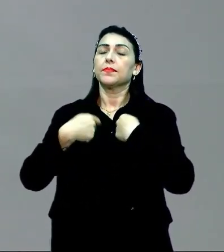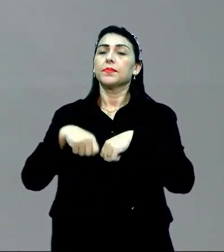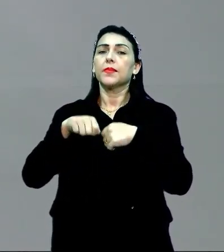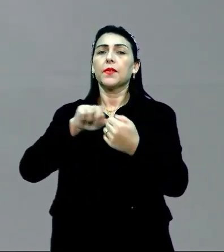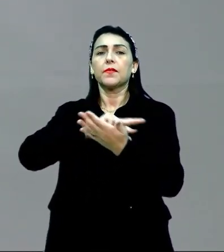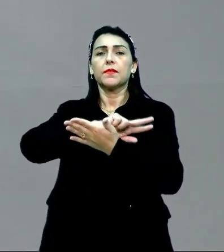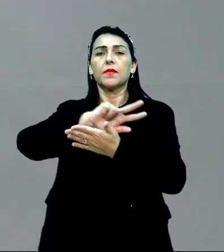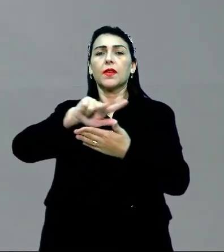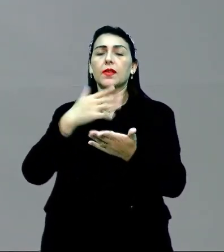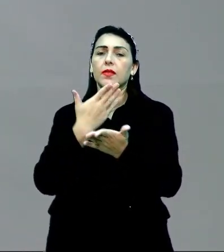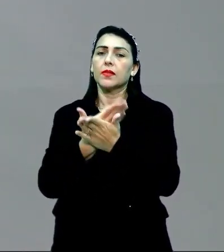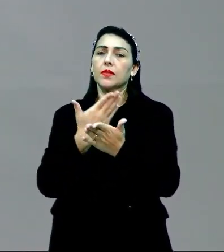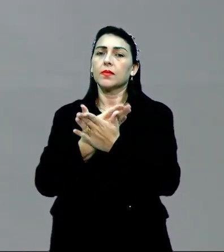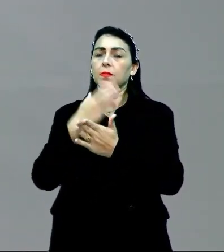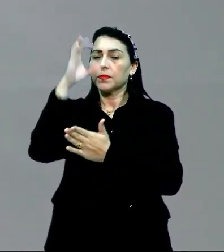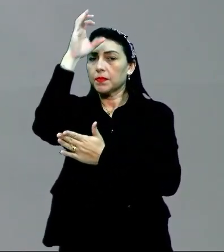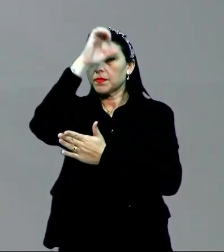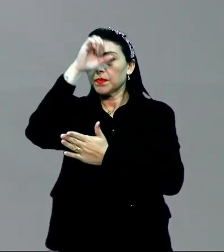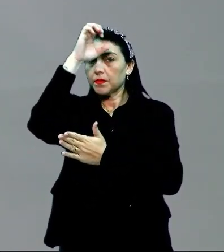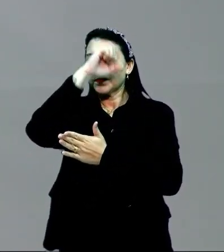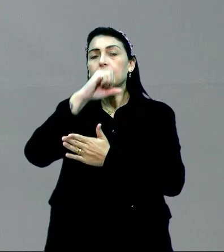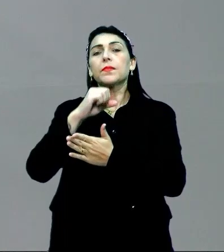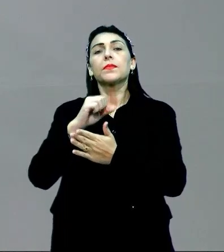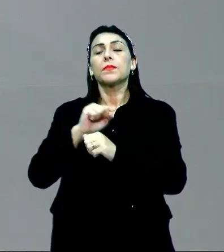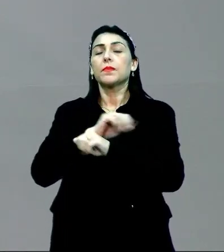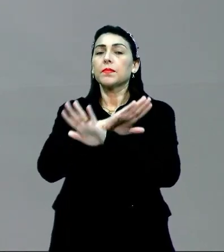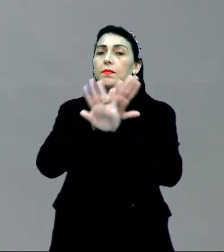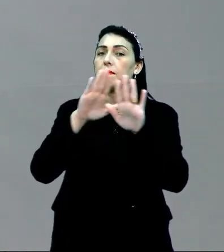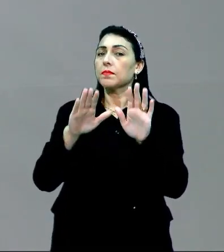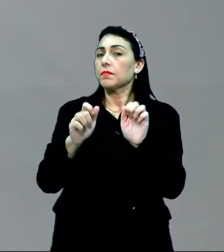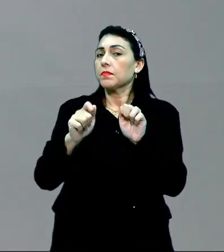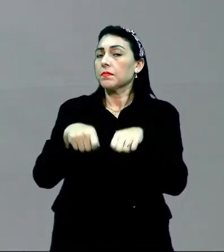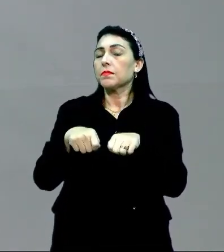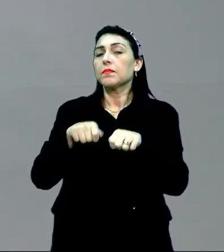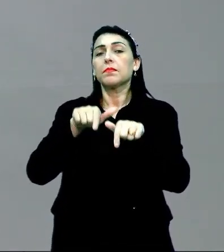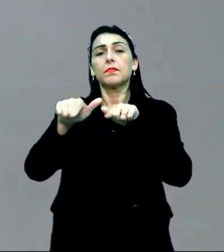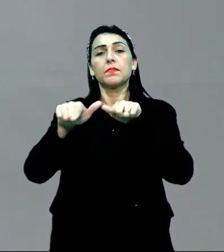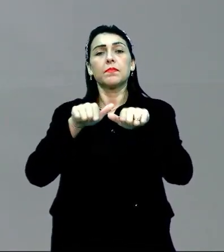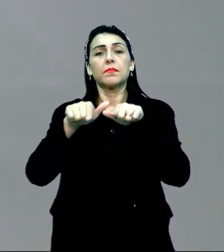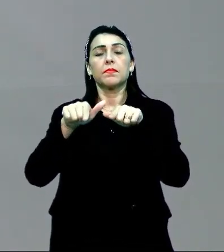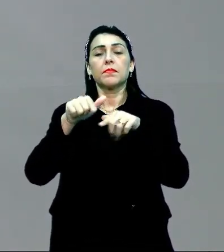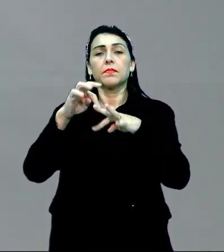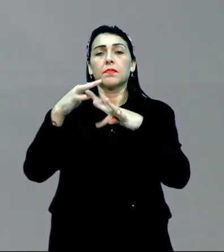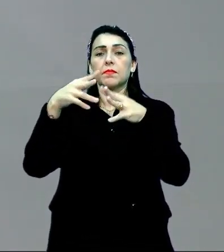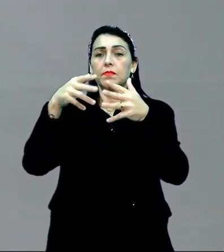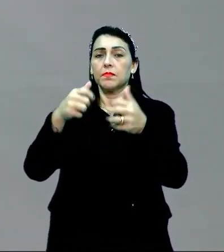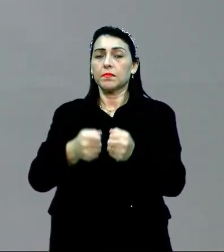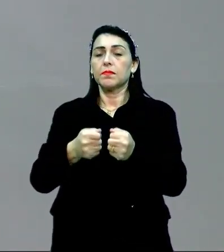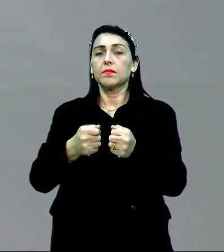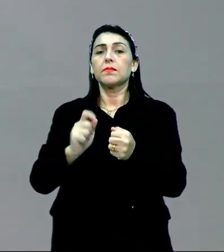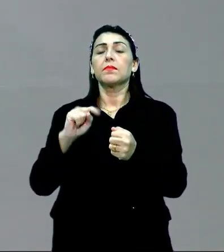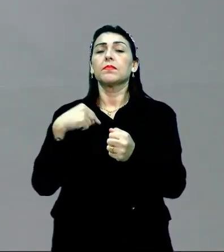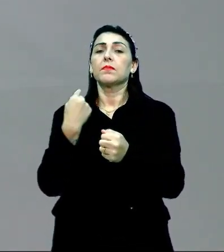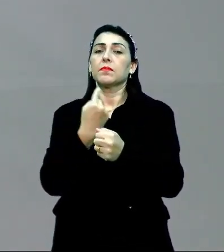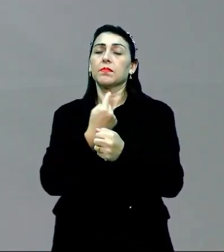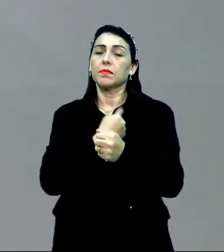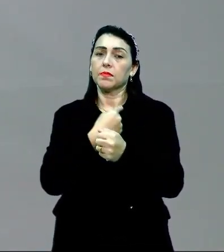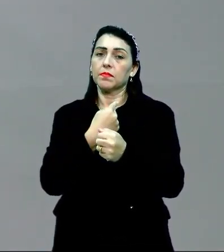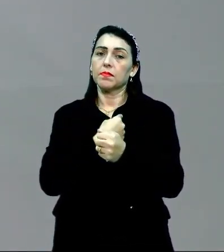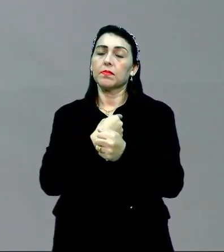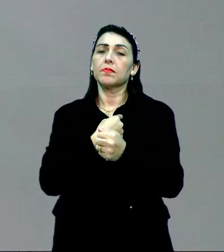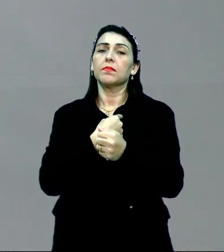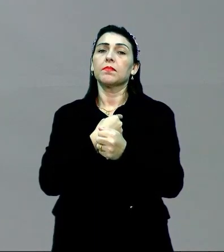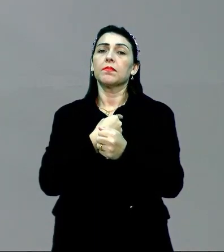aí várias aulas tá então a gente vai Claro que não tem como trabalhar todas né a gente geralmente vai trabalhar